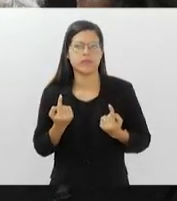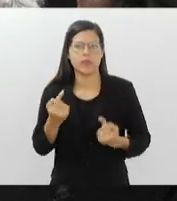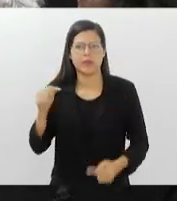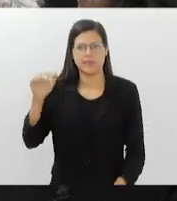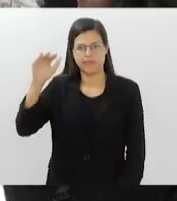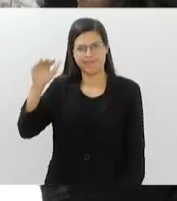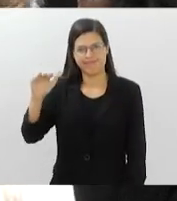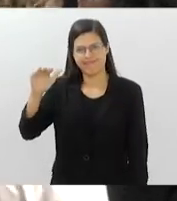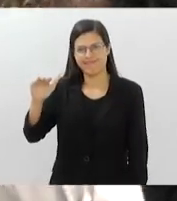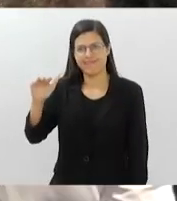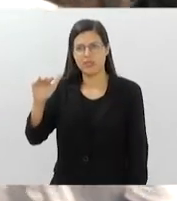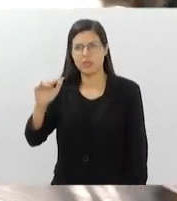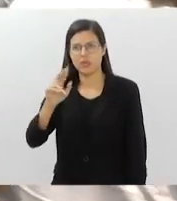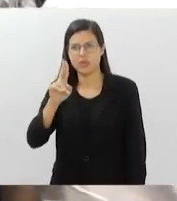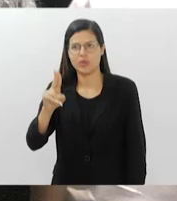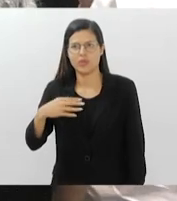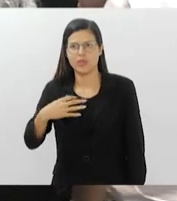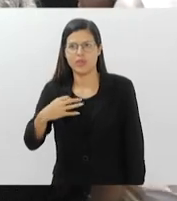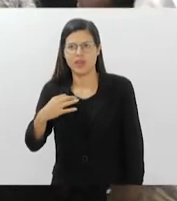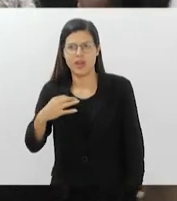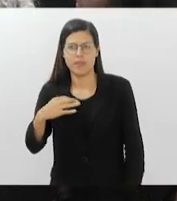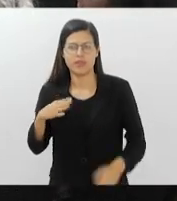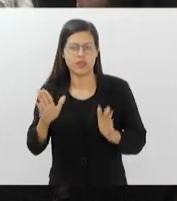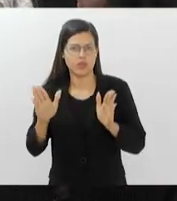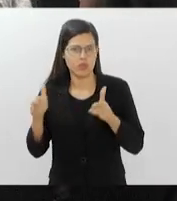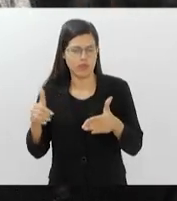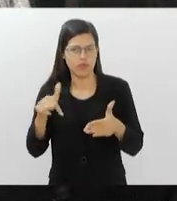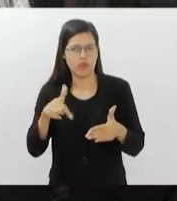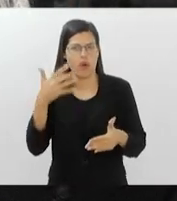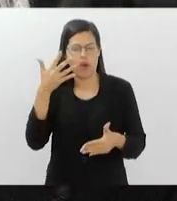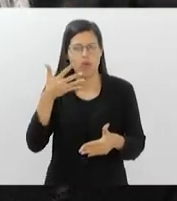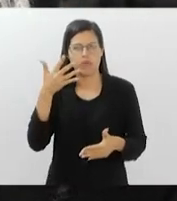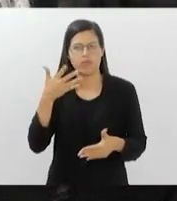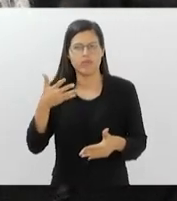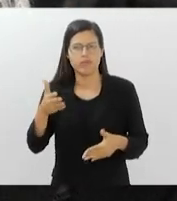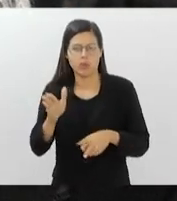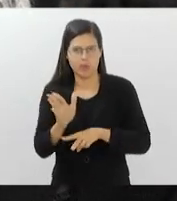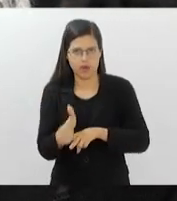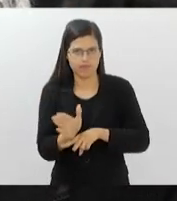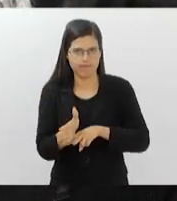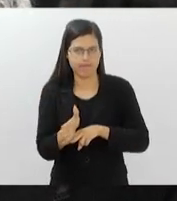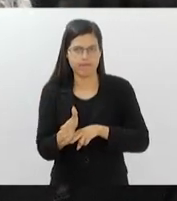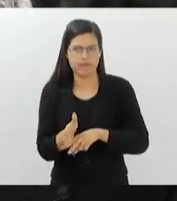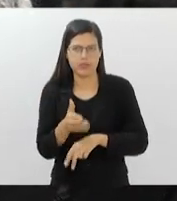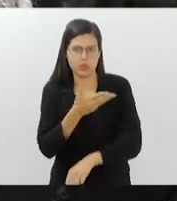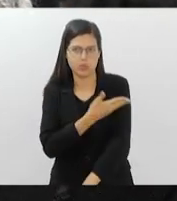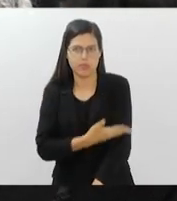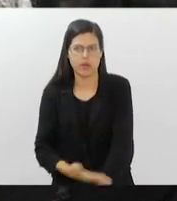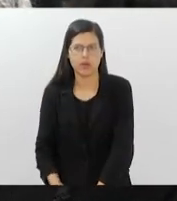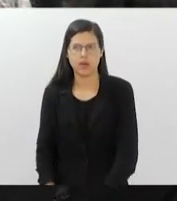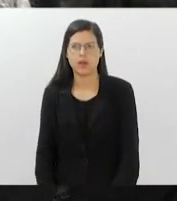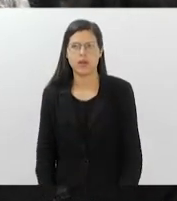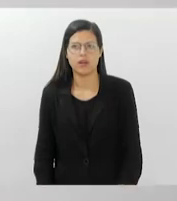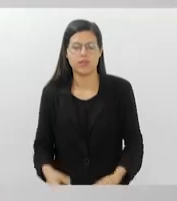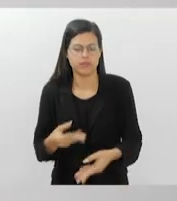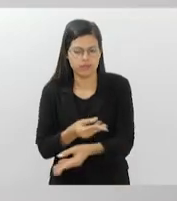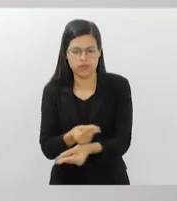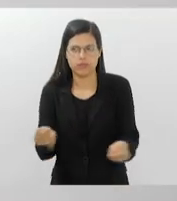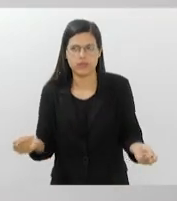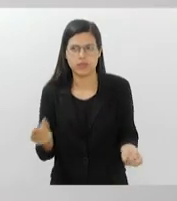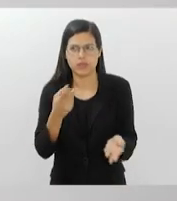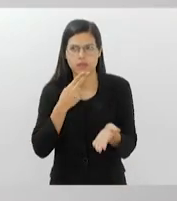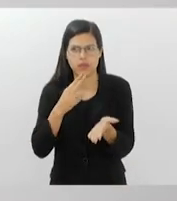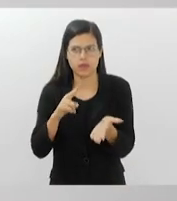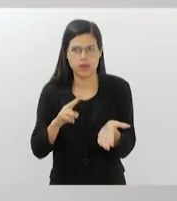baixinha tô usando a blusa do fórum e uma calça jeans branca eu distribuí a carta pra assembleia mas caso alguém tenha chegado